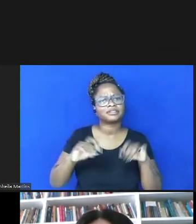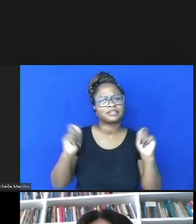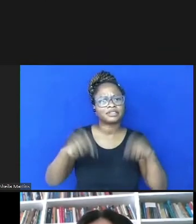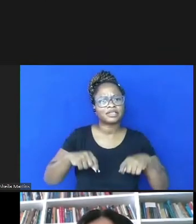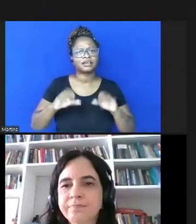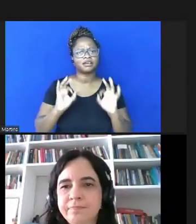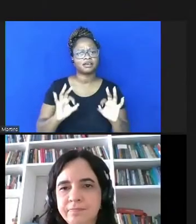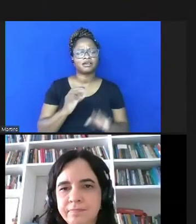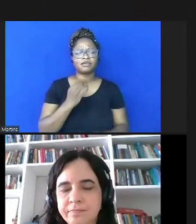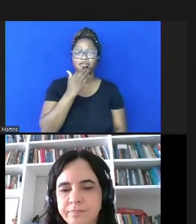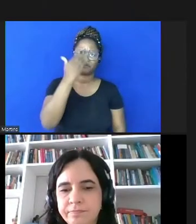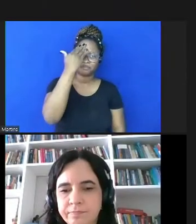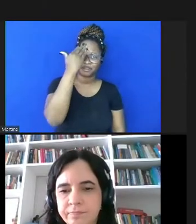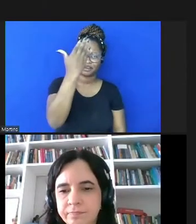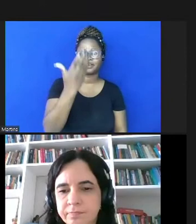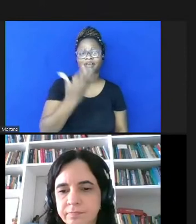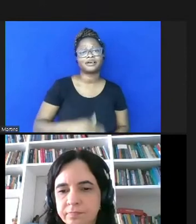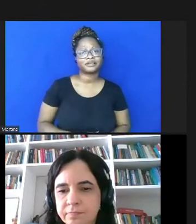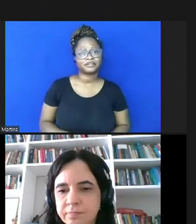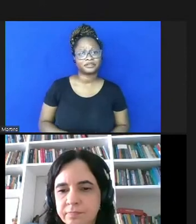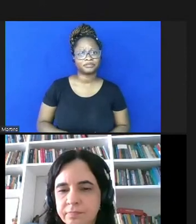Muito obrigado.